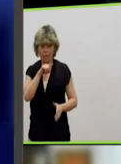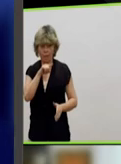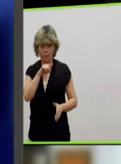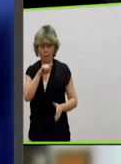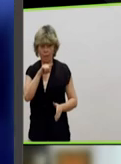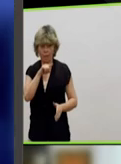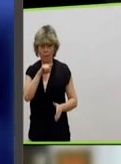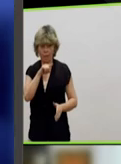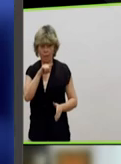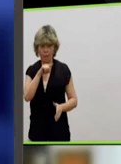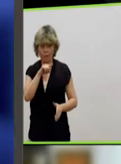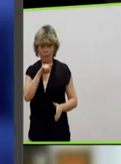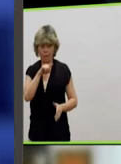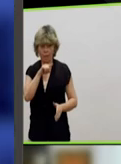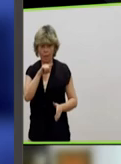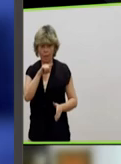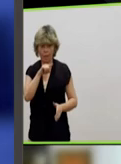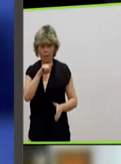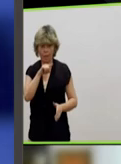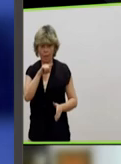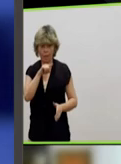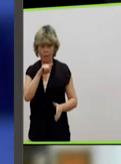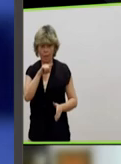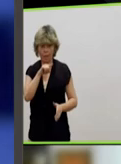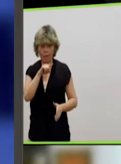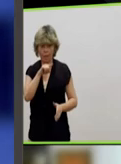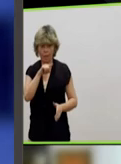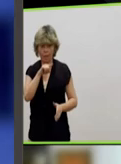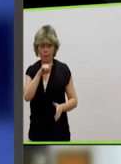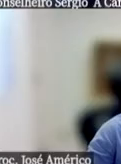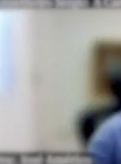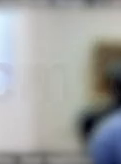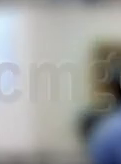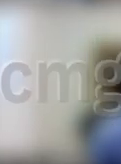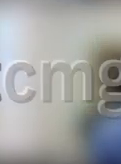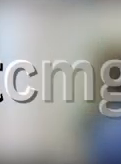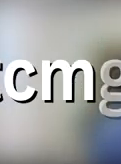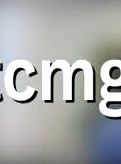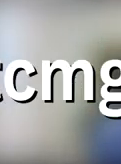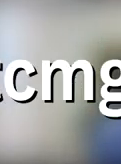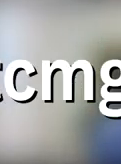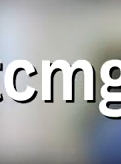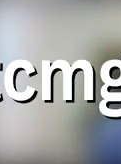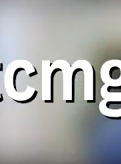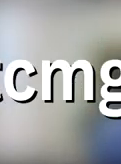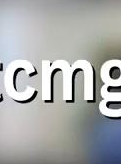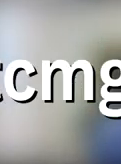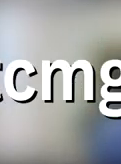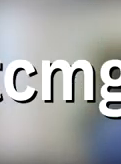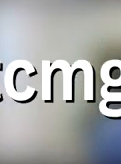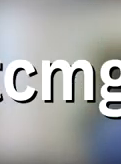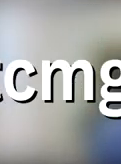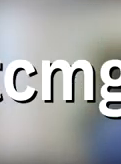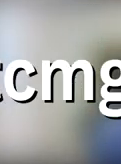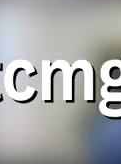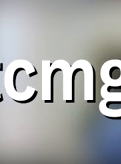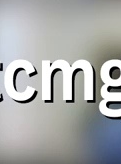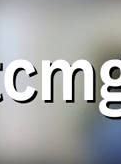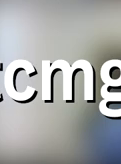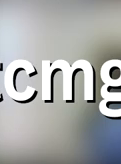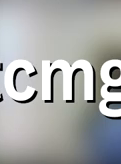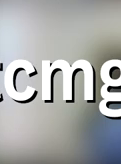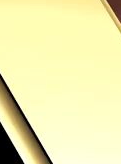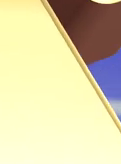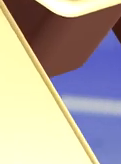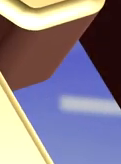foram aprovadas com aplicação de multa pelo atraso. A sessão foi transmitida ao vivo e pode ser revista no canal do Tribunal